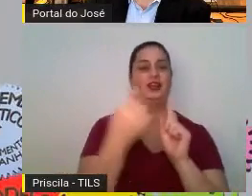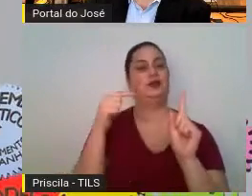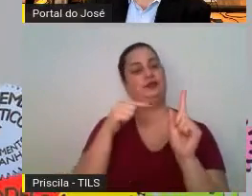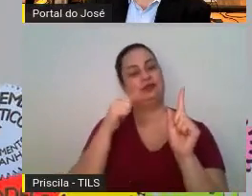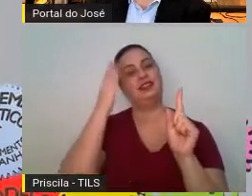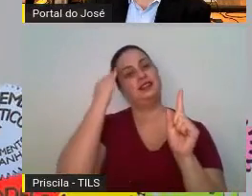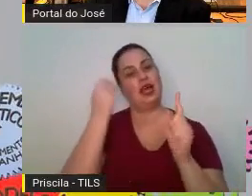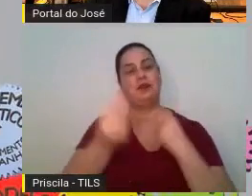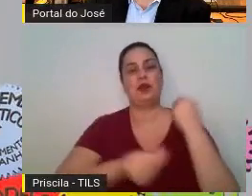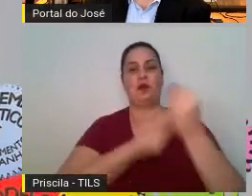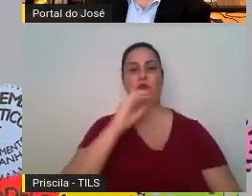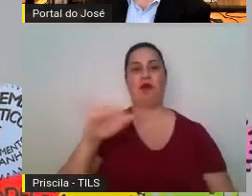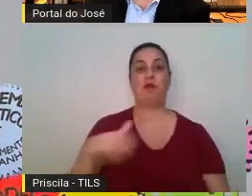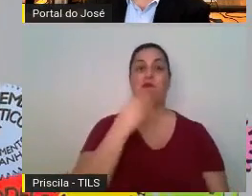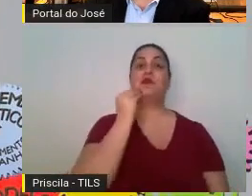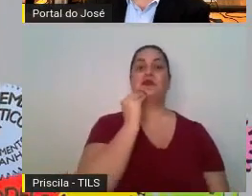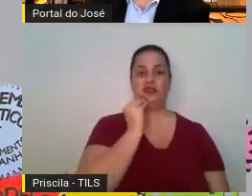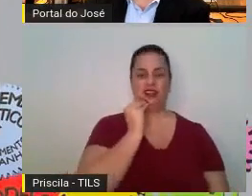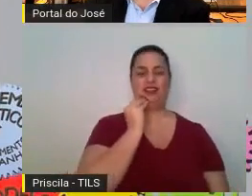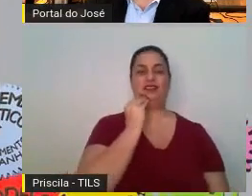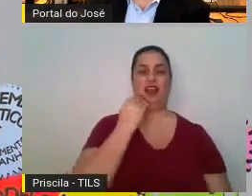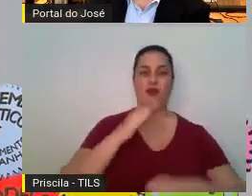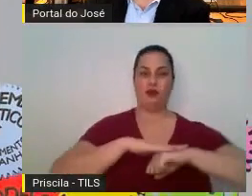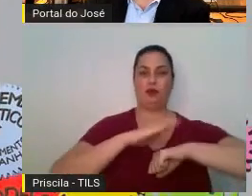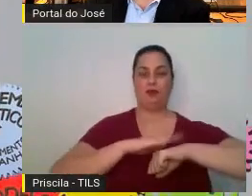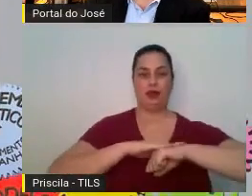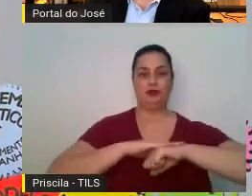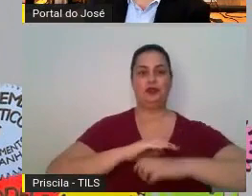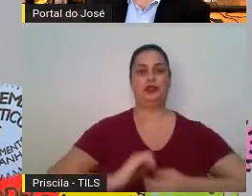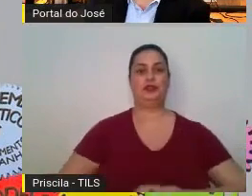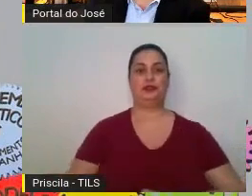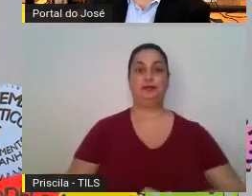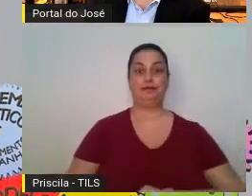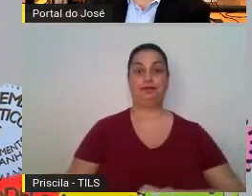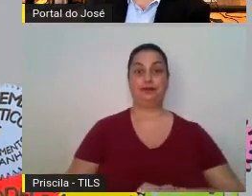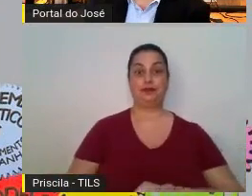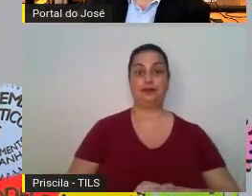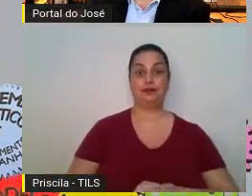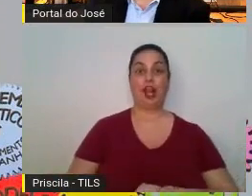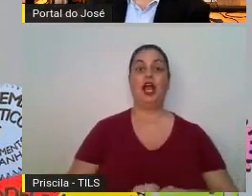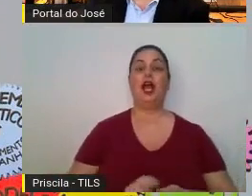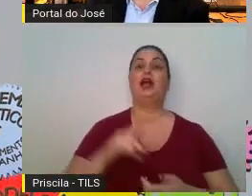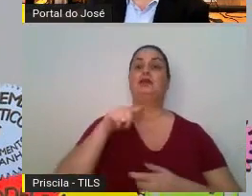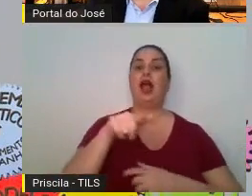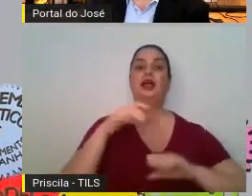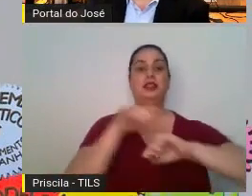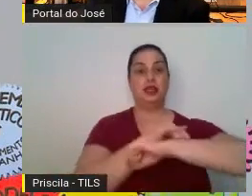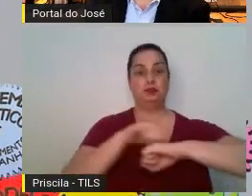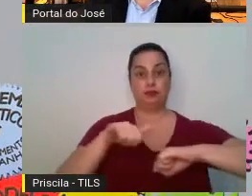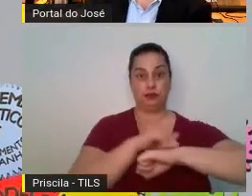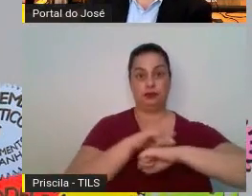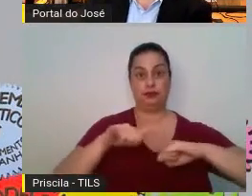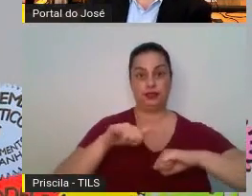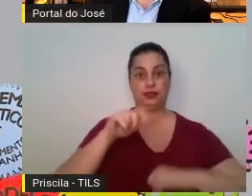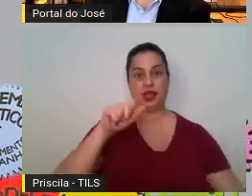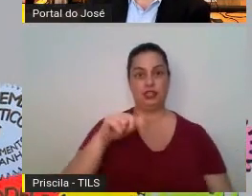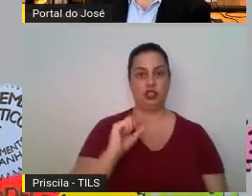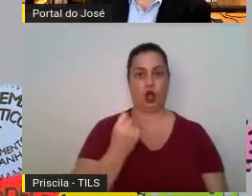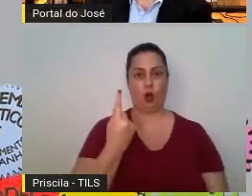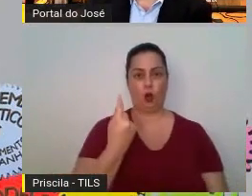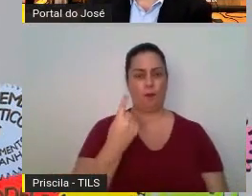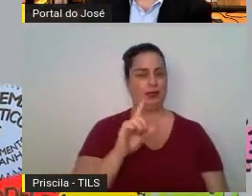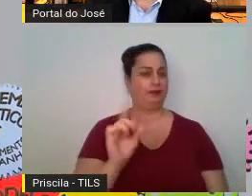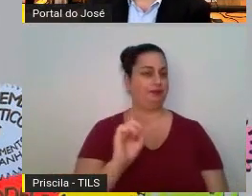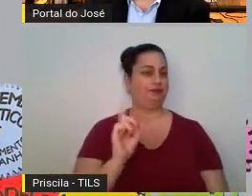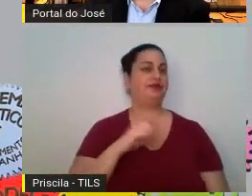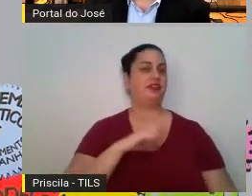momentos. Essa operação não é qualquer operação. Ela é a principal operação responsável pelo